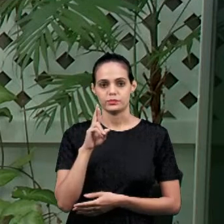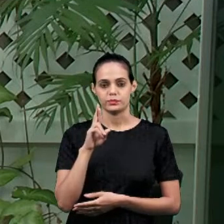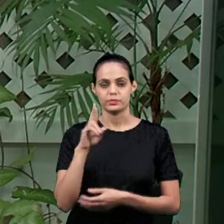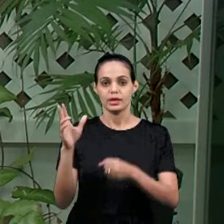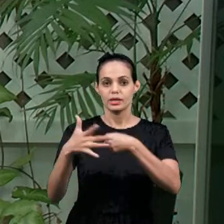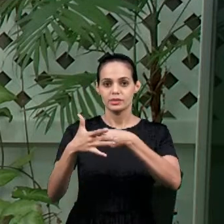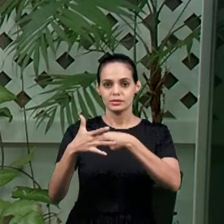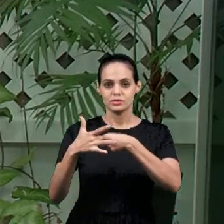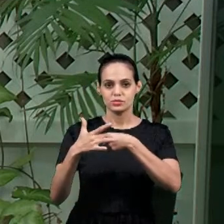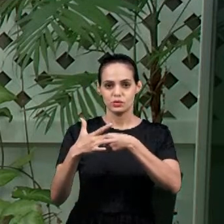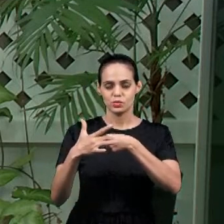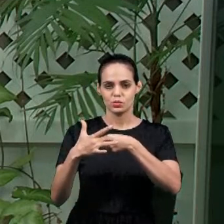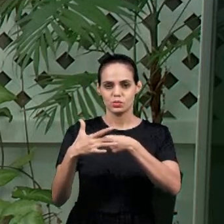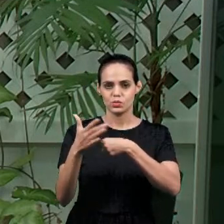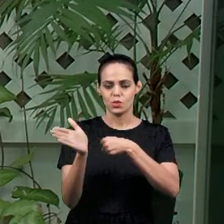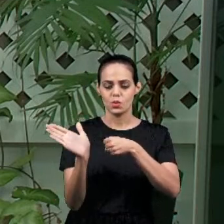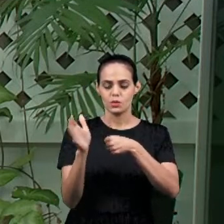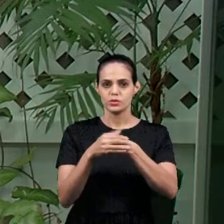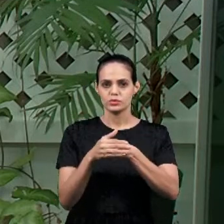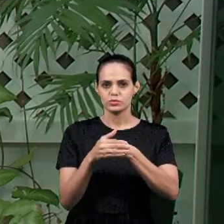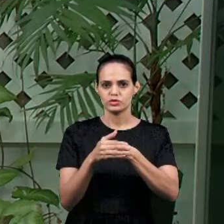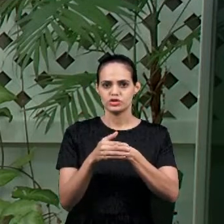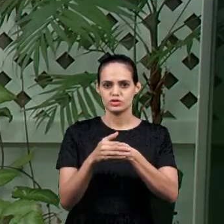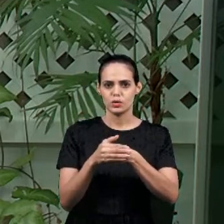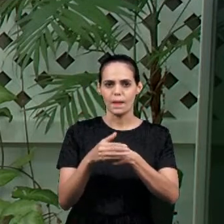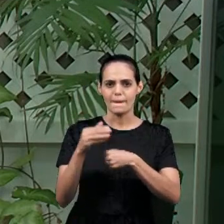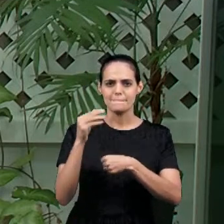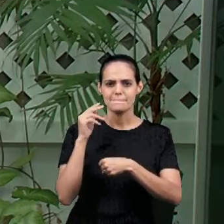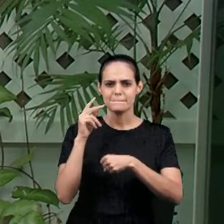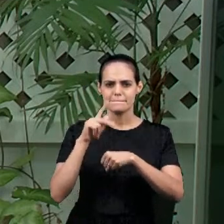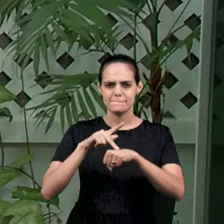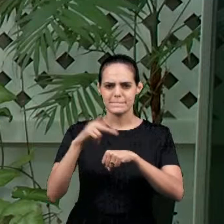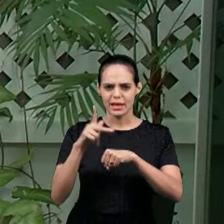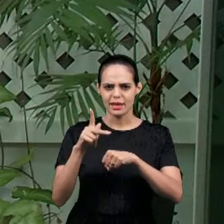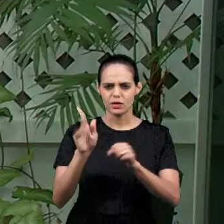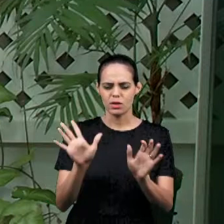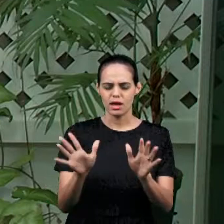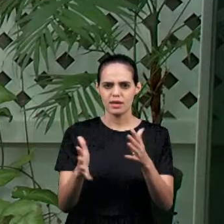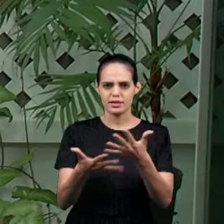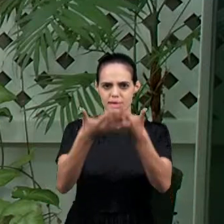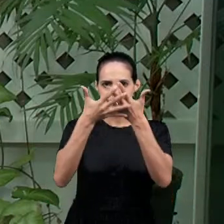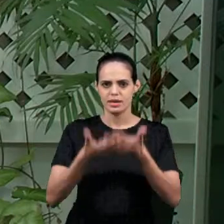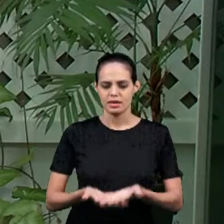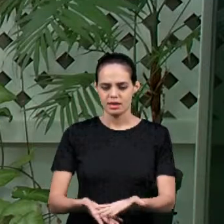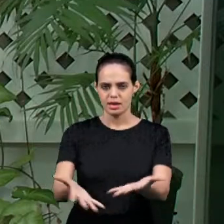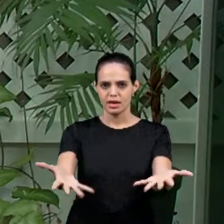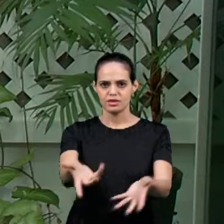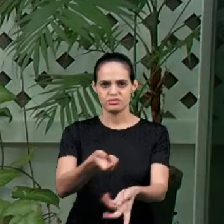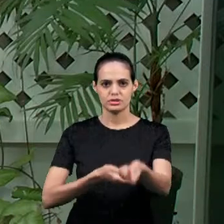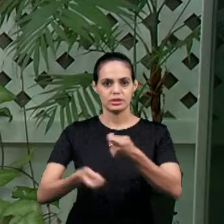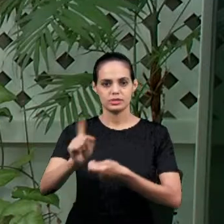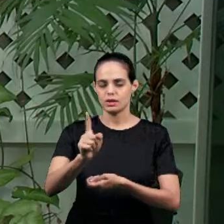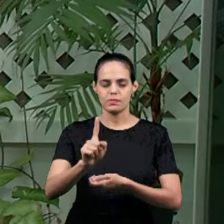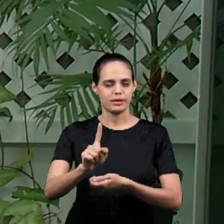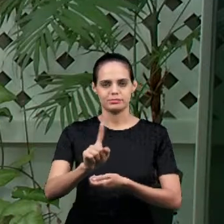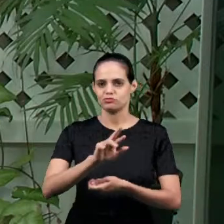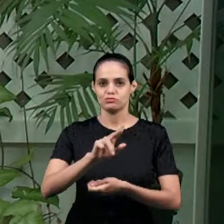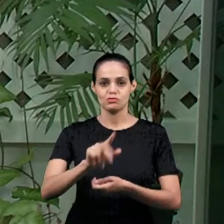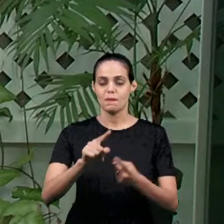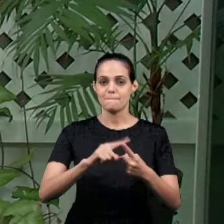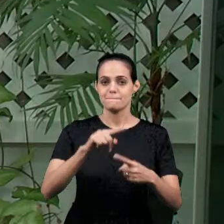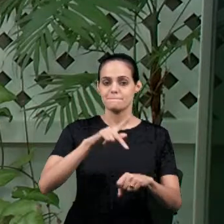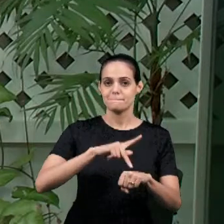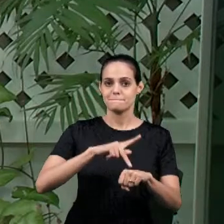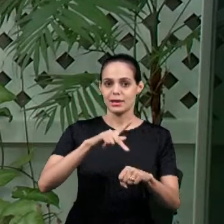e rede. Não é. Tesouro escondido é um, pérola é outra e a rede é outra. Então, vejam os irmãos,